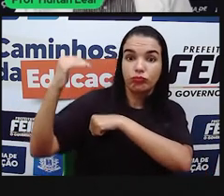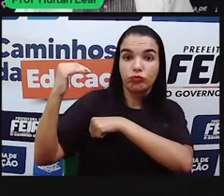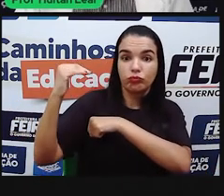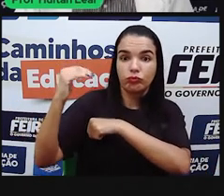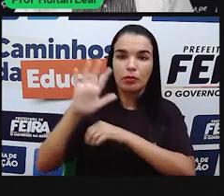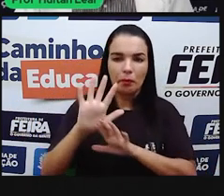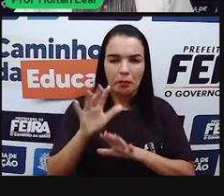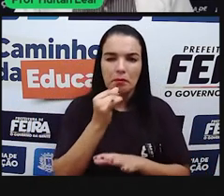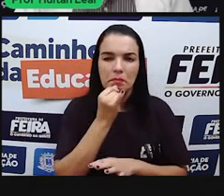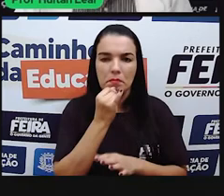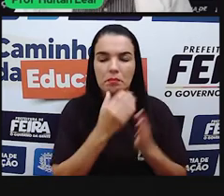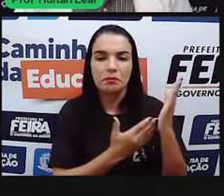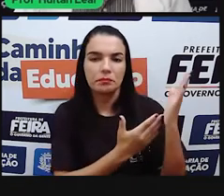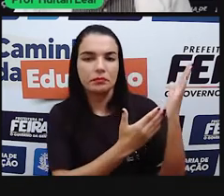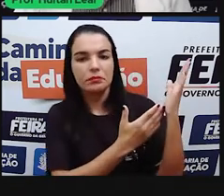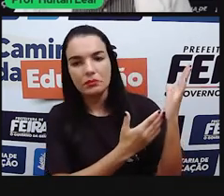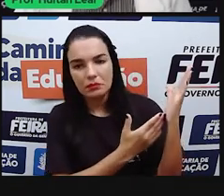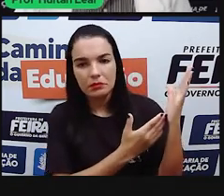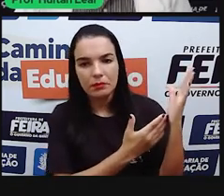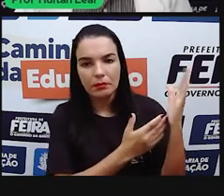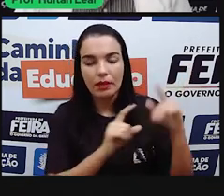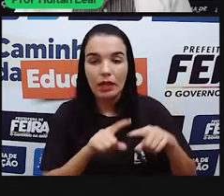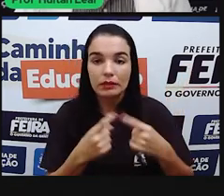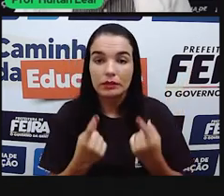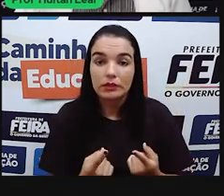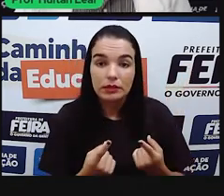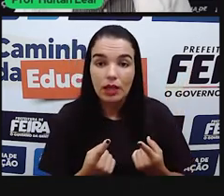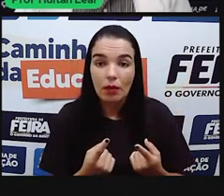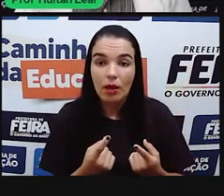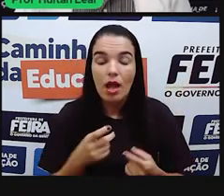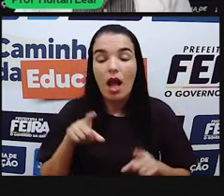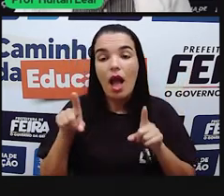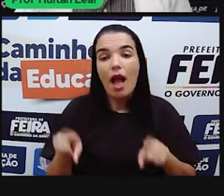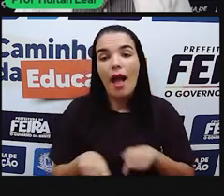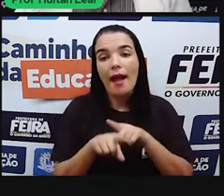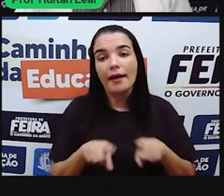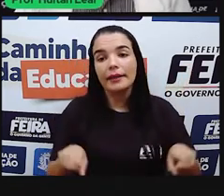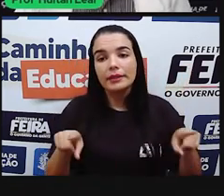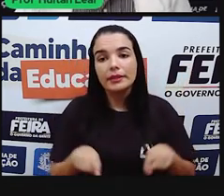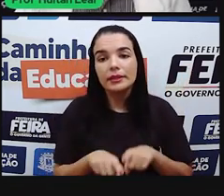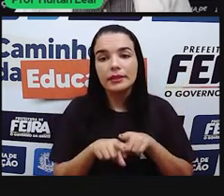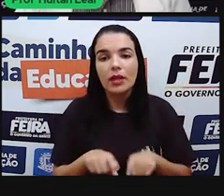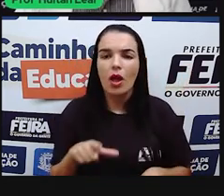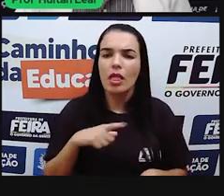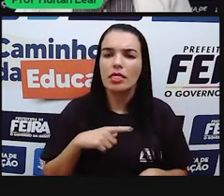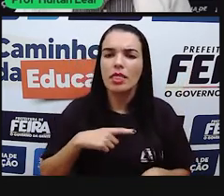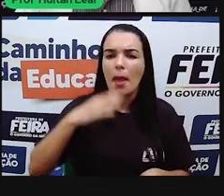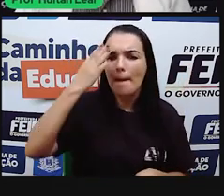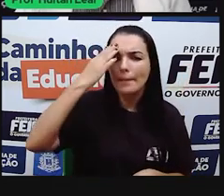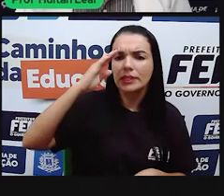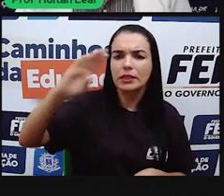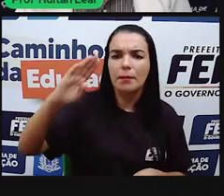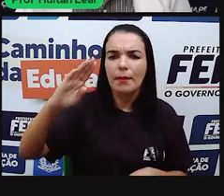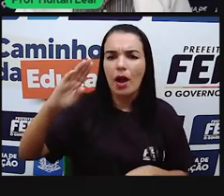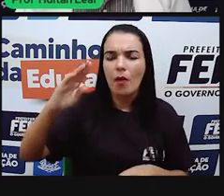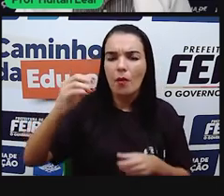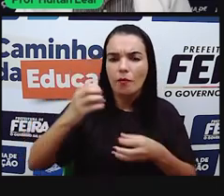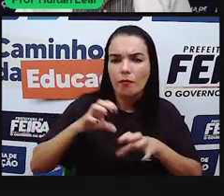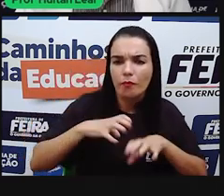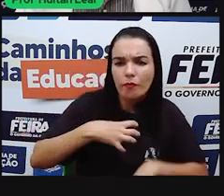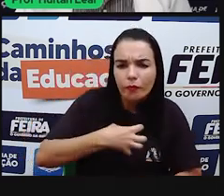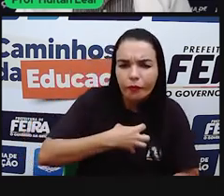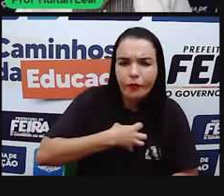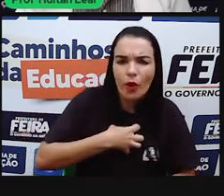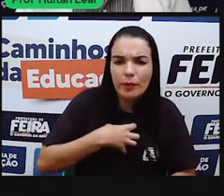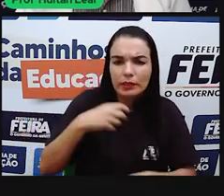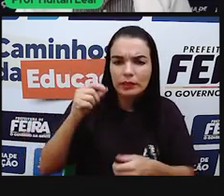Vejamos. Então, a canção é uma peça pequena que tem como principal meio de execução o canto,